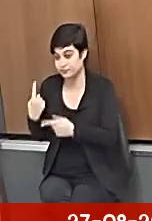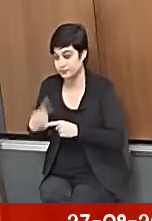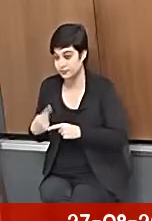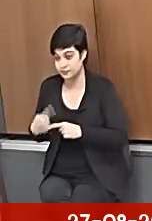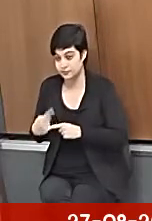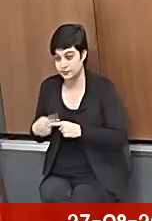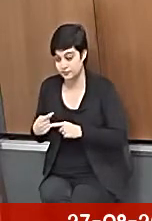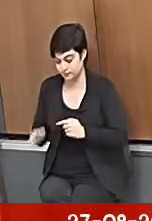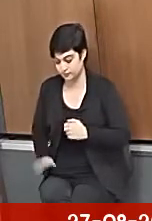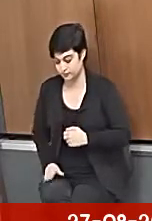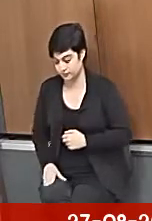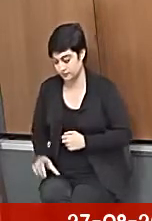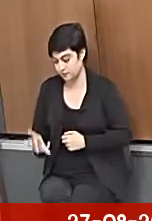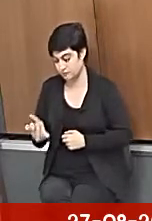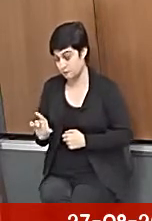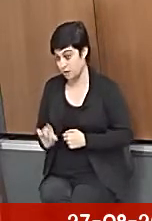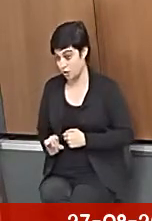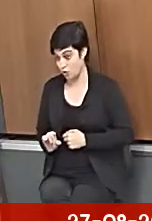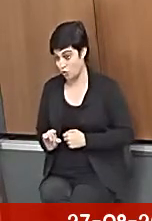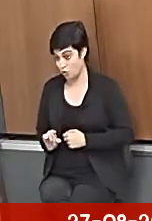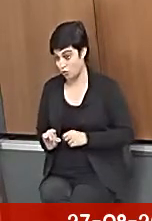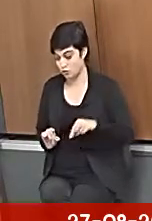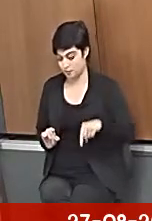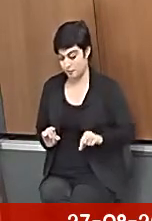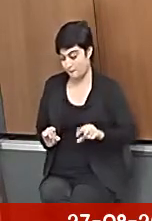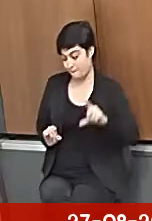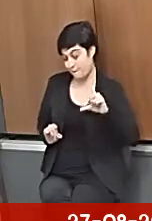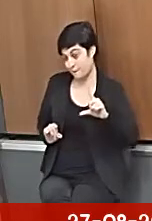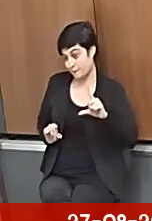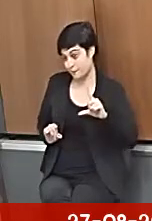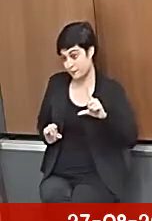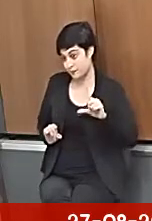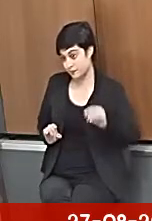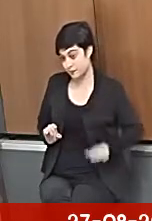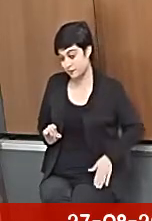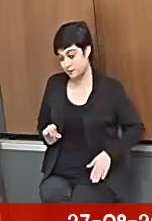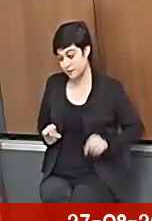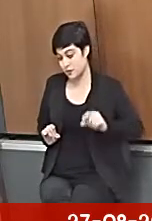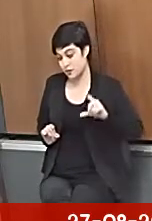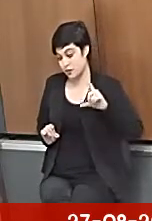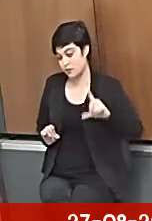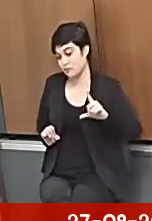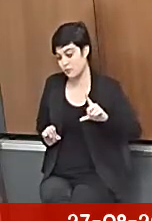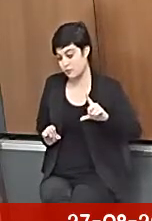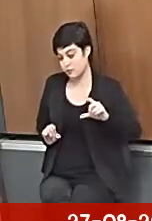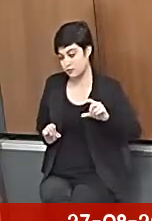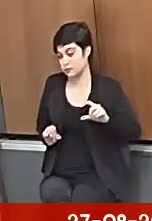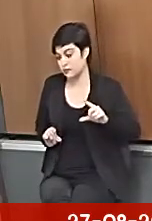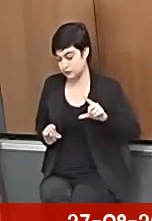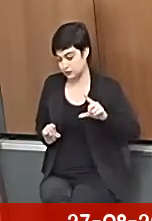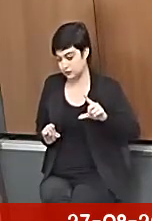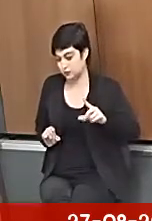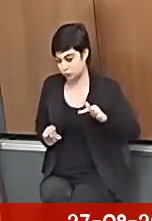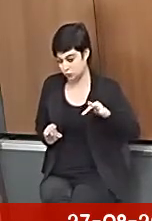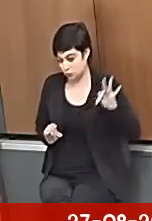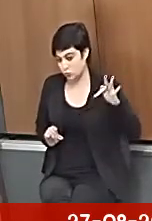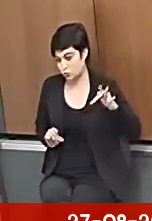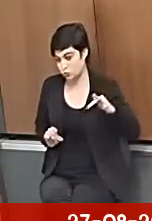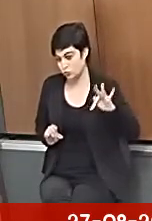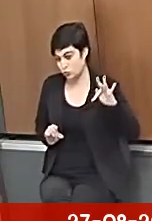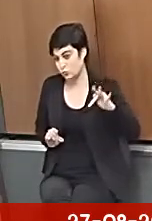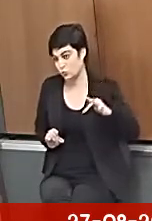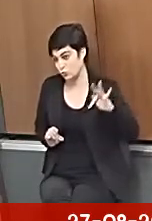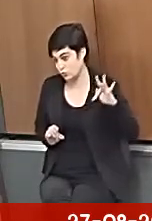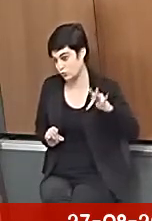pela minha perna ser menor do que a outra então lado esquerdo ele começa a forçar e começa a